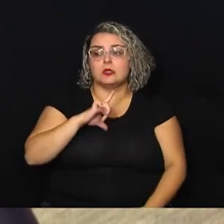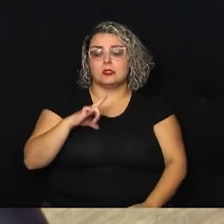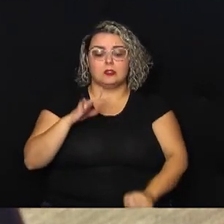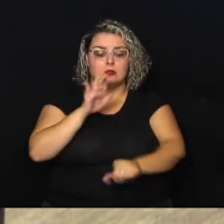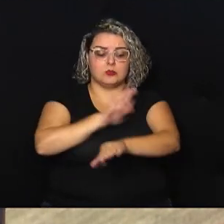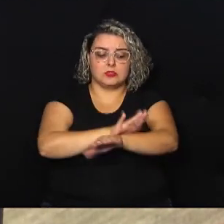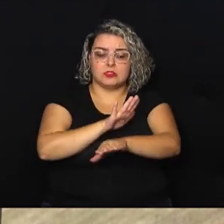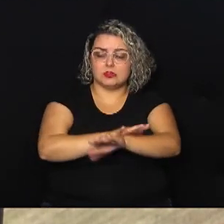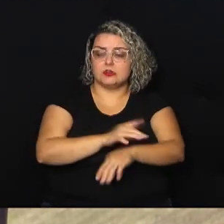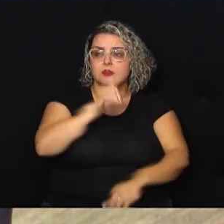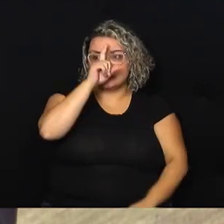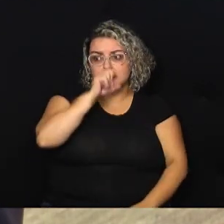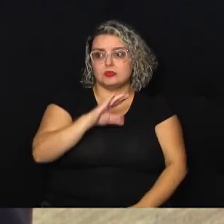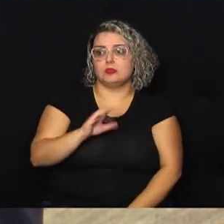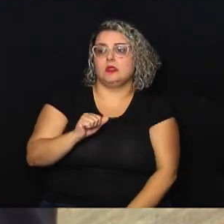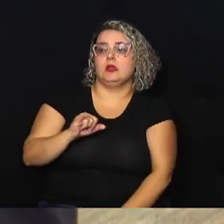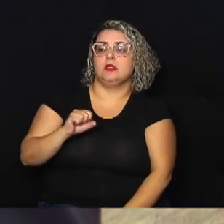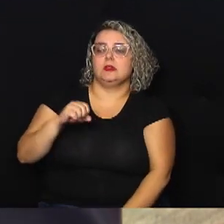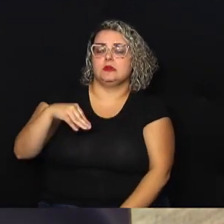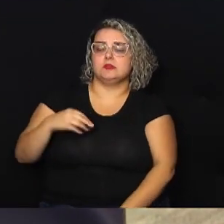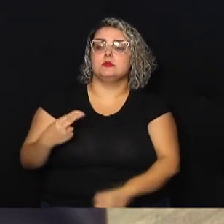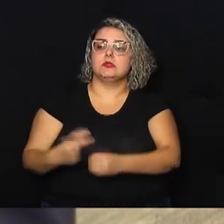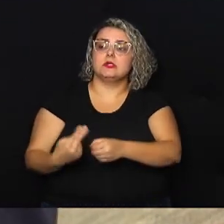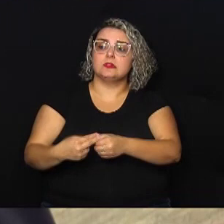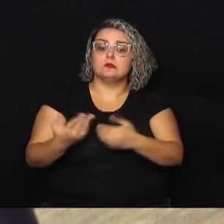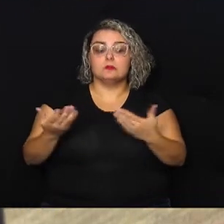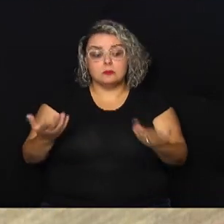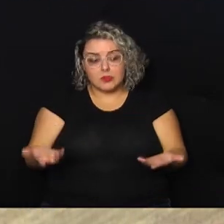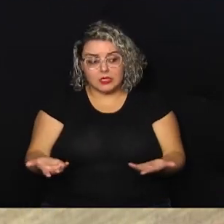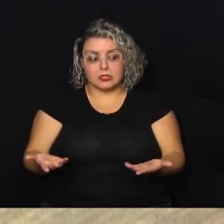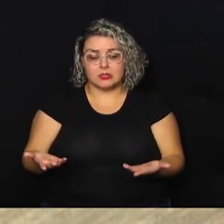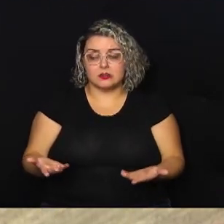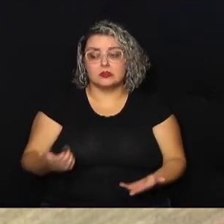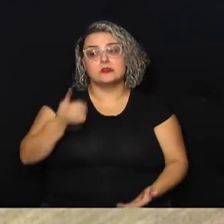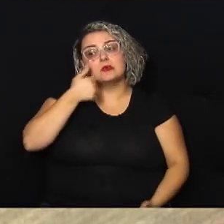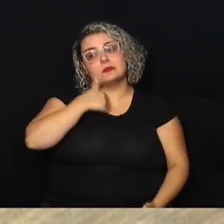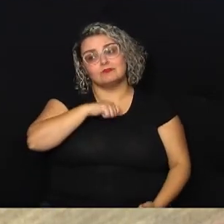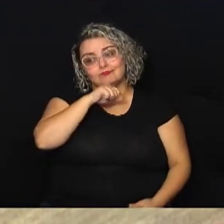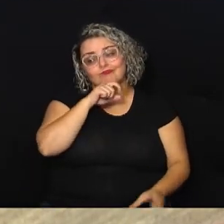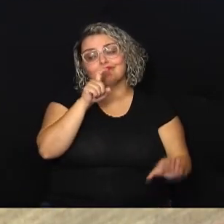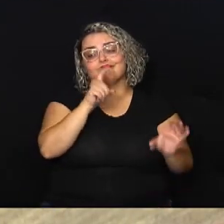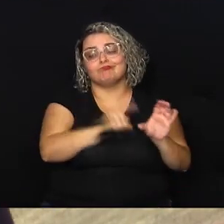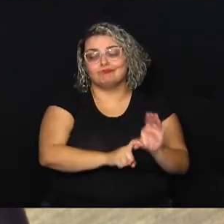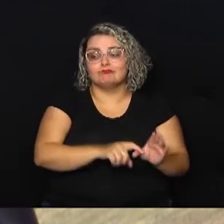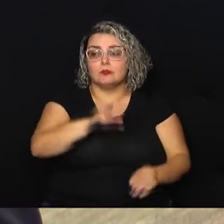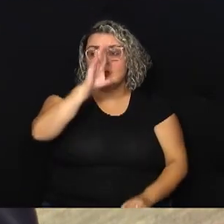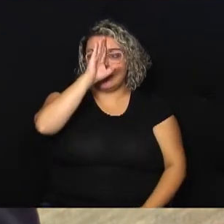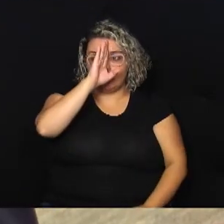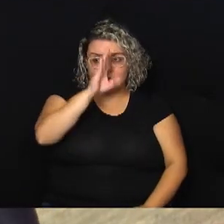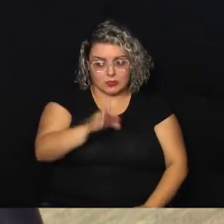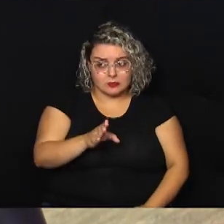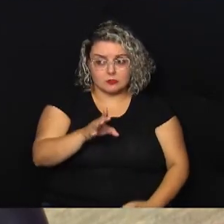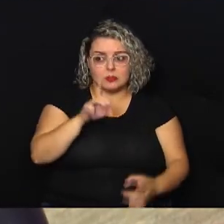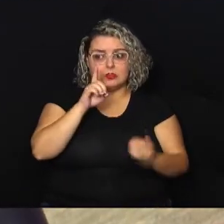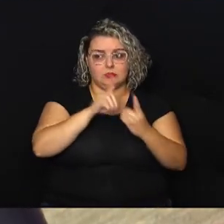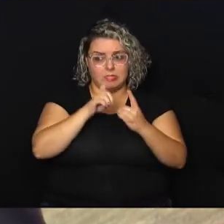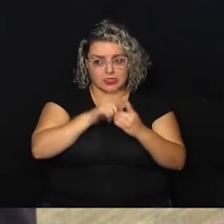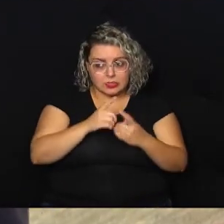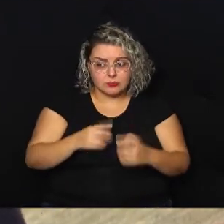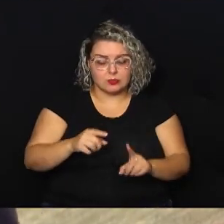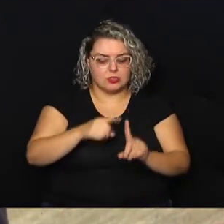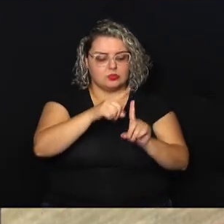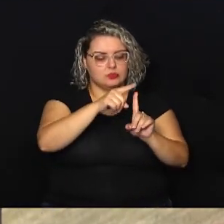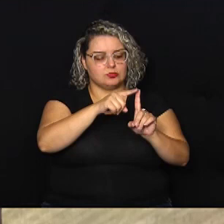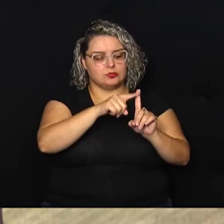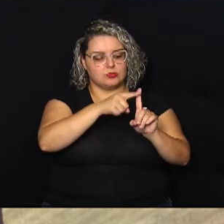Hospital do CAISM, da Unicamp, mas as mães dependem principalmente do atendimento da maternidade. Então,